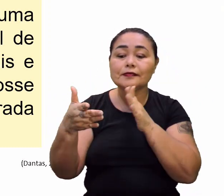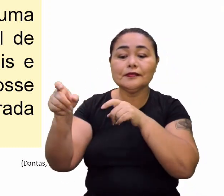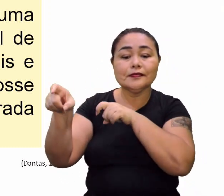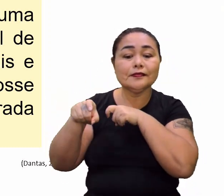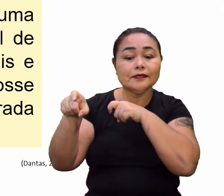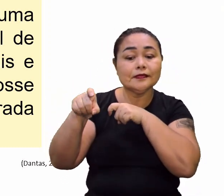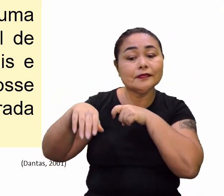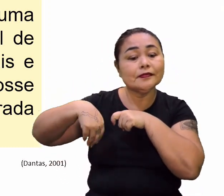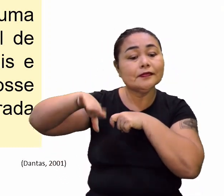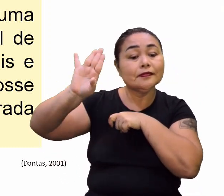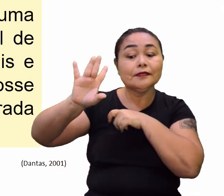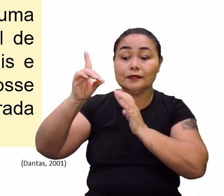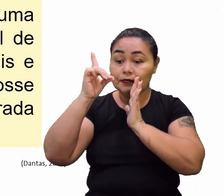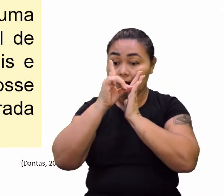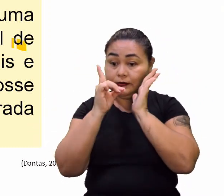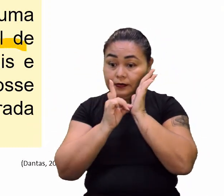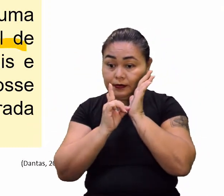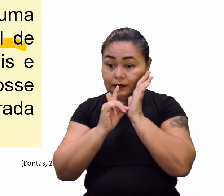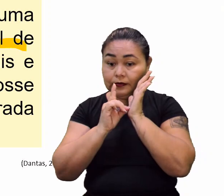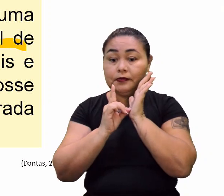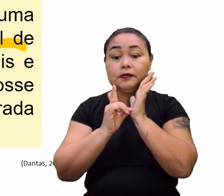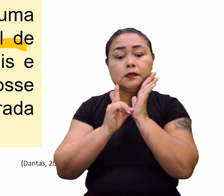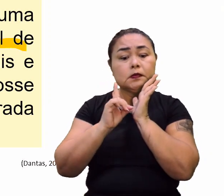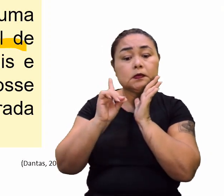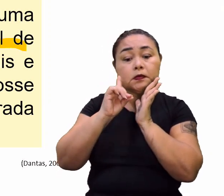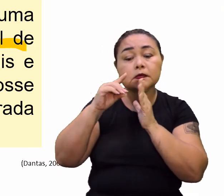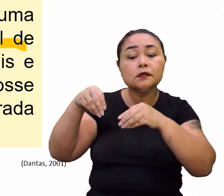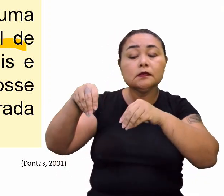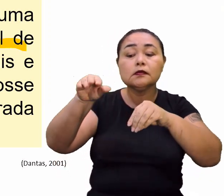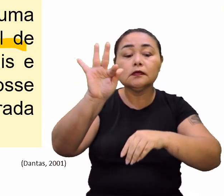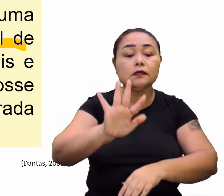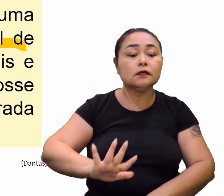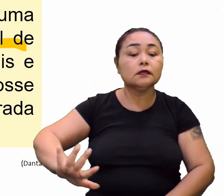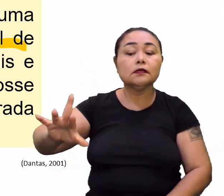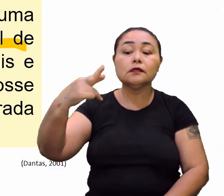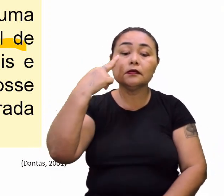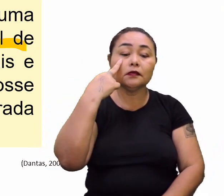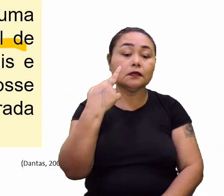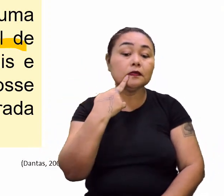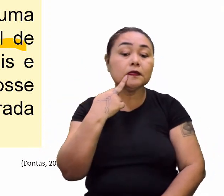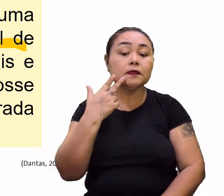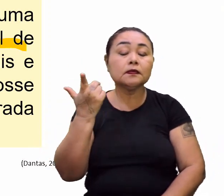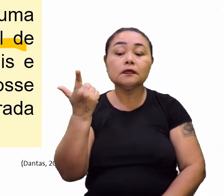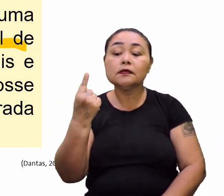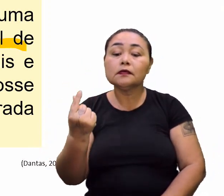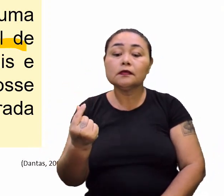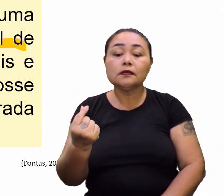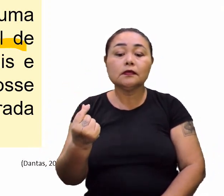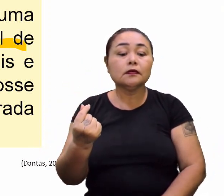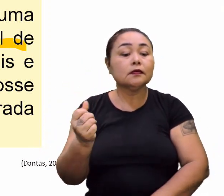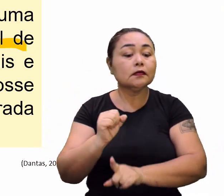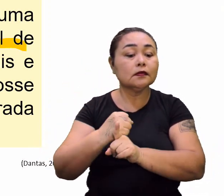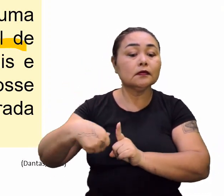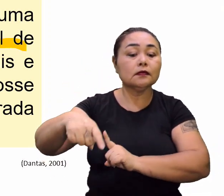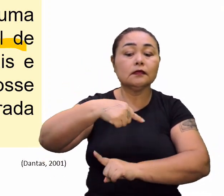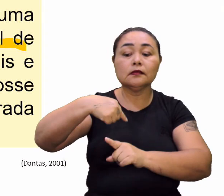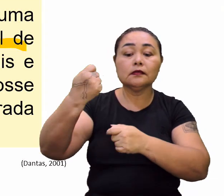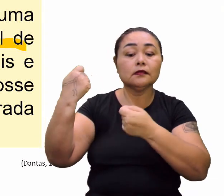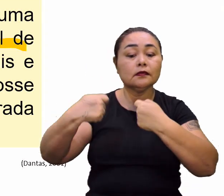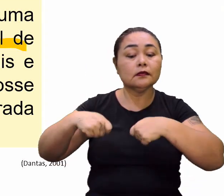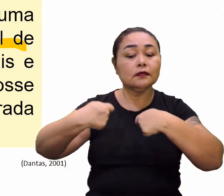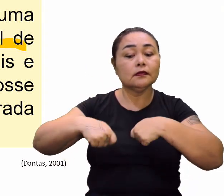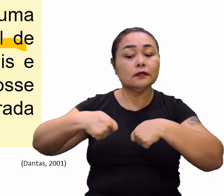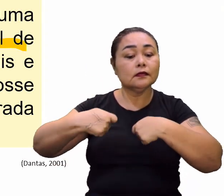em pouco mais de uma década, proporcionou ao território federal de Rondônia as condições econômicas, sociais e